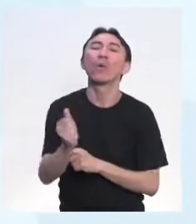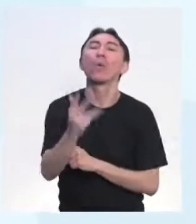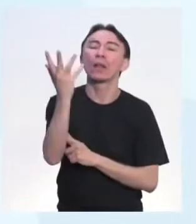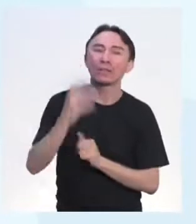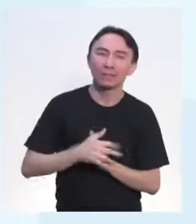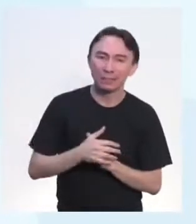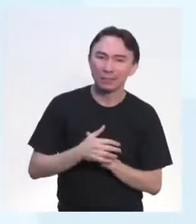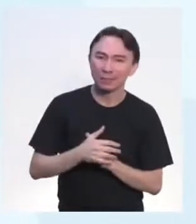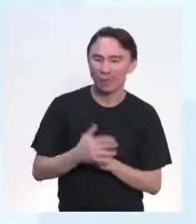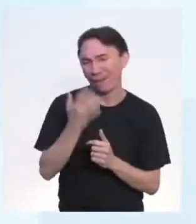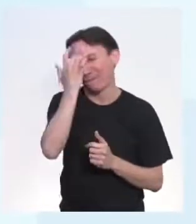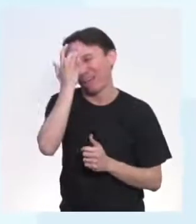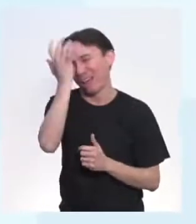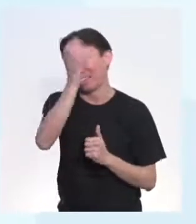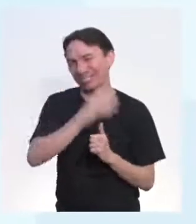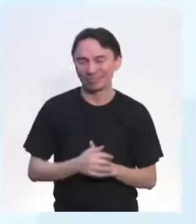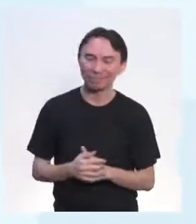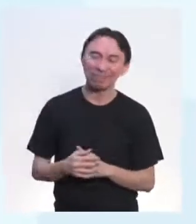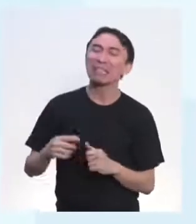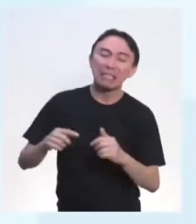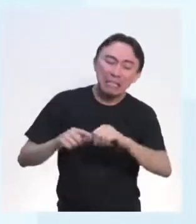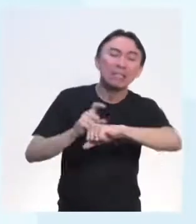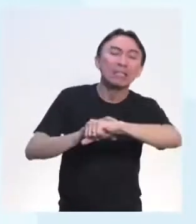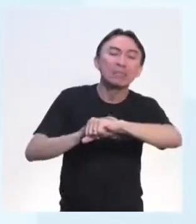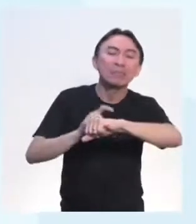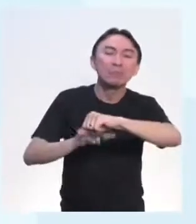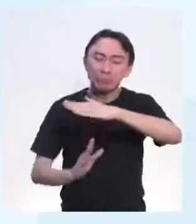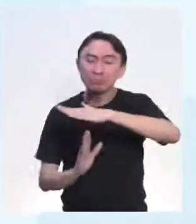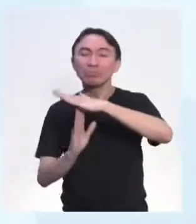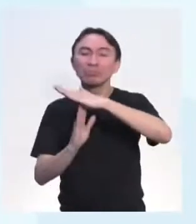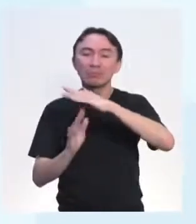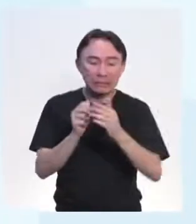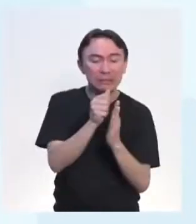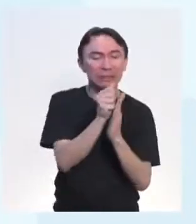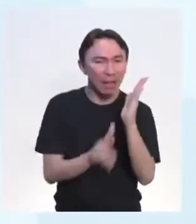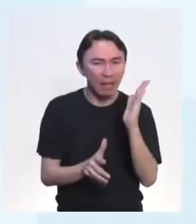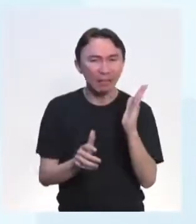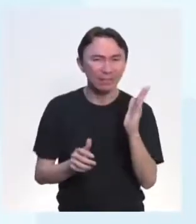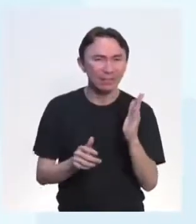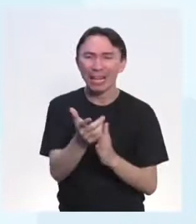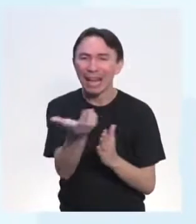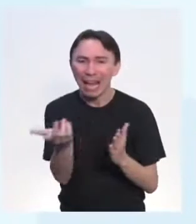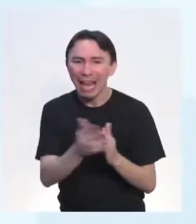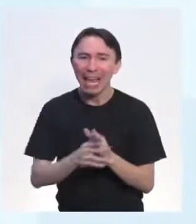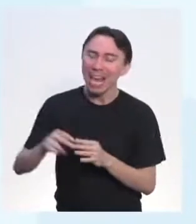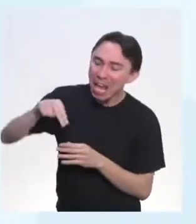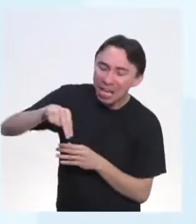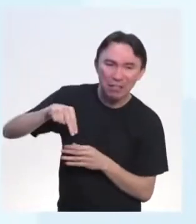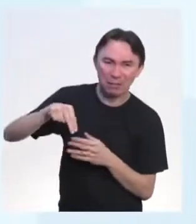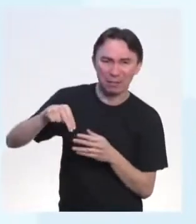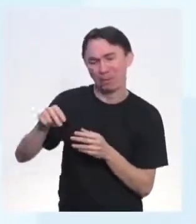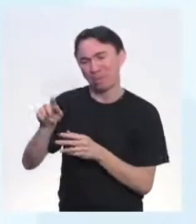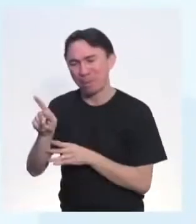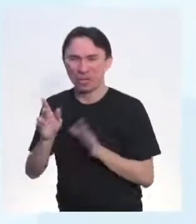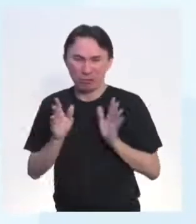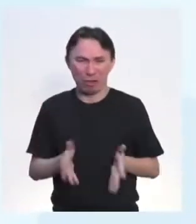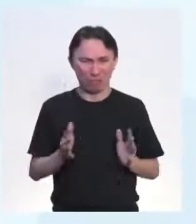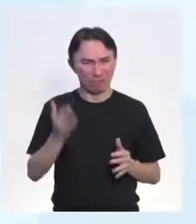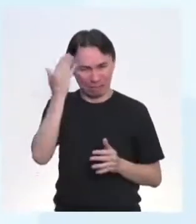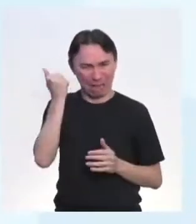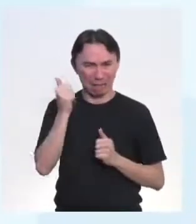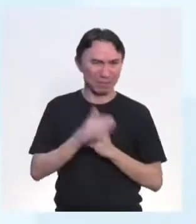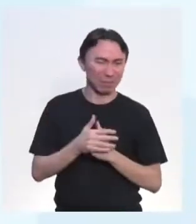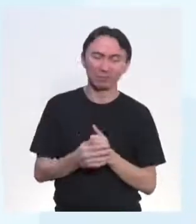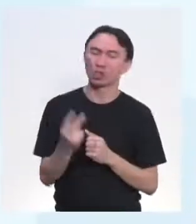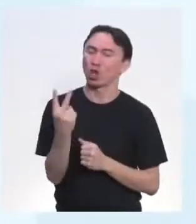tempo eles vão ter para essa atividade? Olha, professora Inês, como é uma conta só e você já deu a dica de quem é o N e quem é o P, eles terão só 2